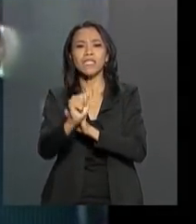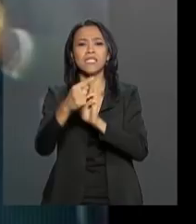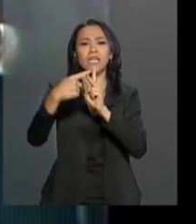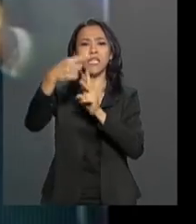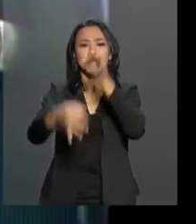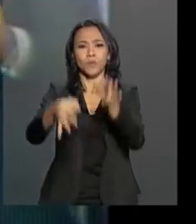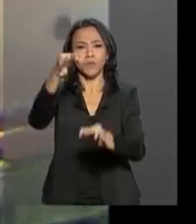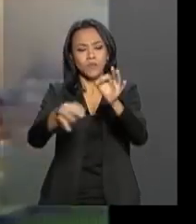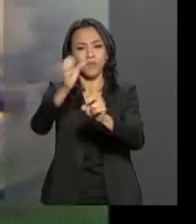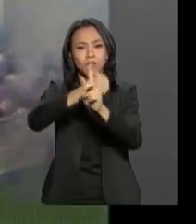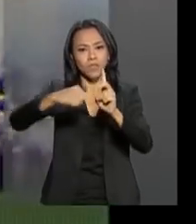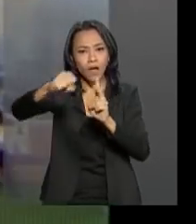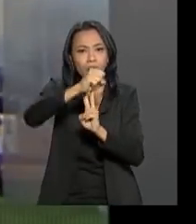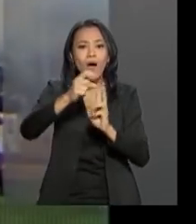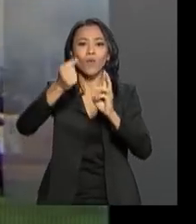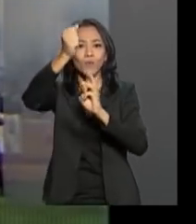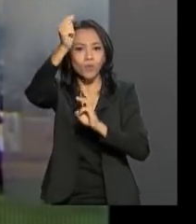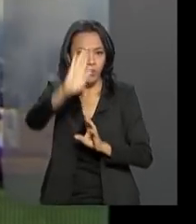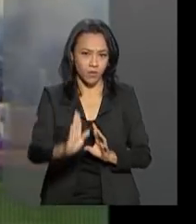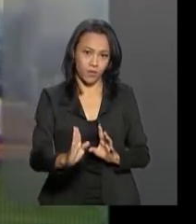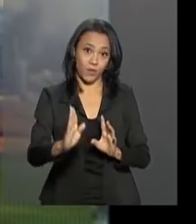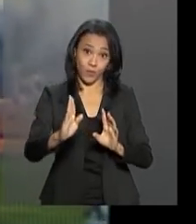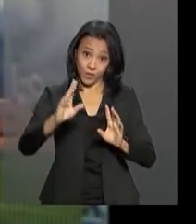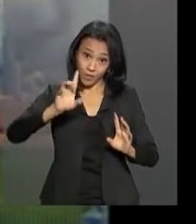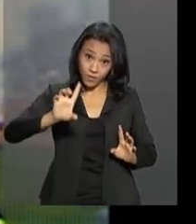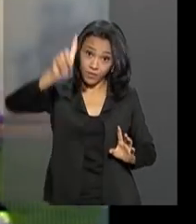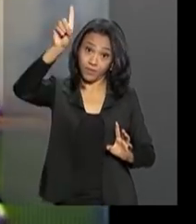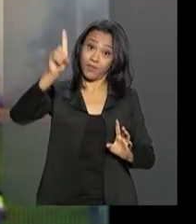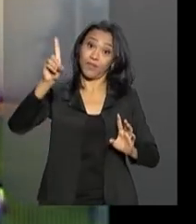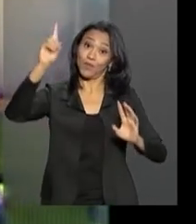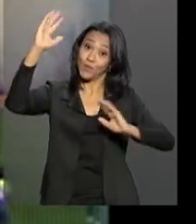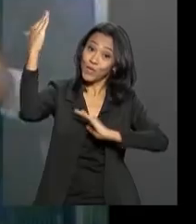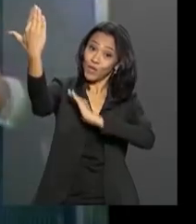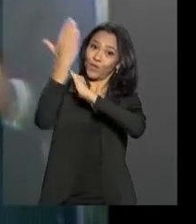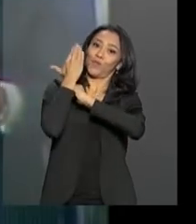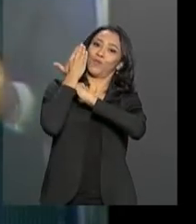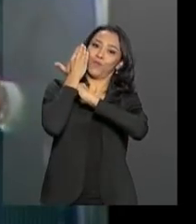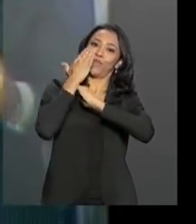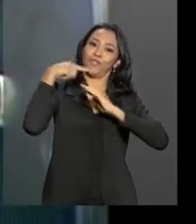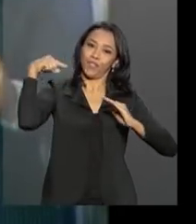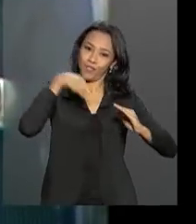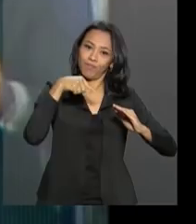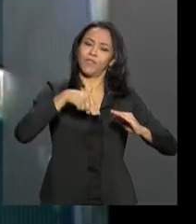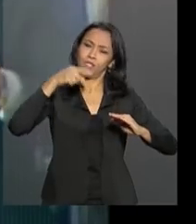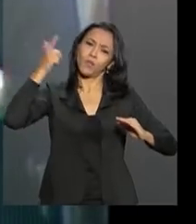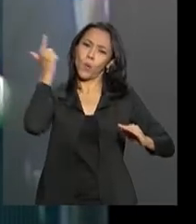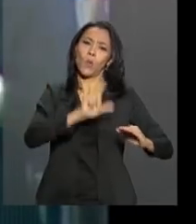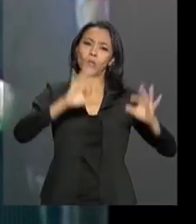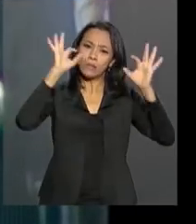justiça social do Brasil. Que Deus nos ajude que isto se cumpra.